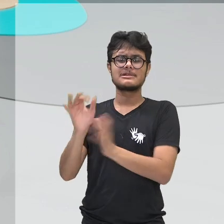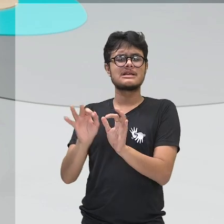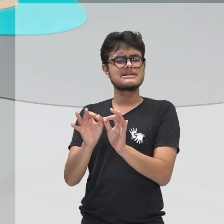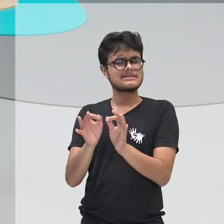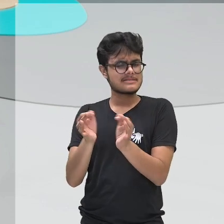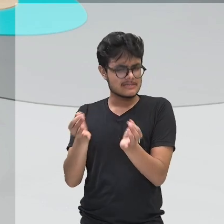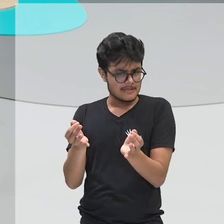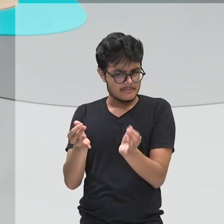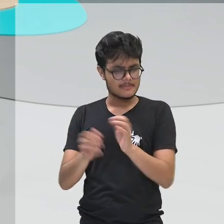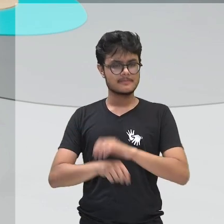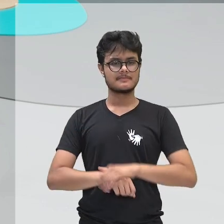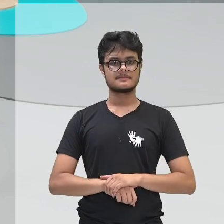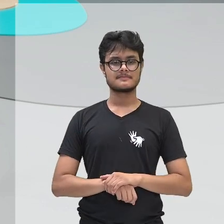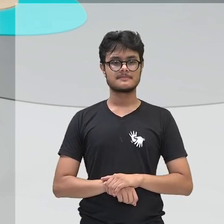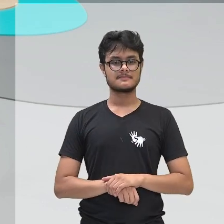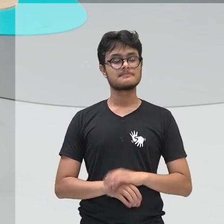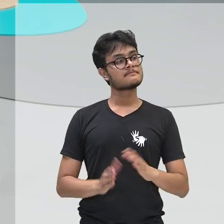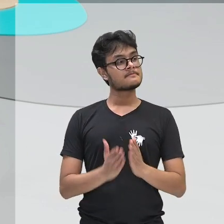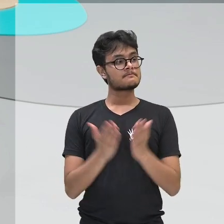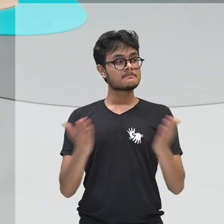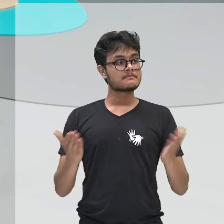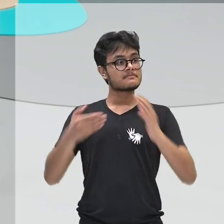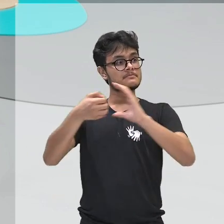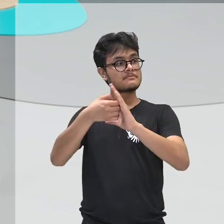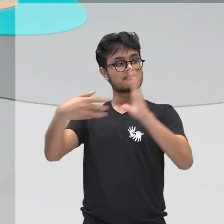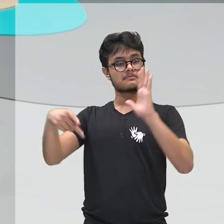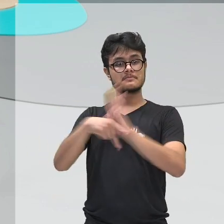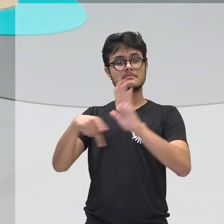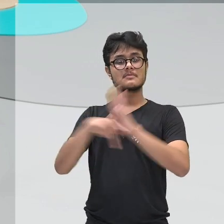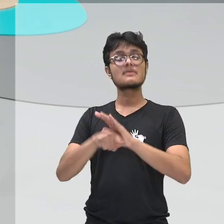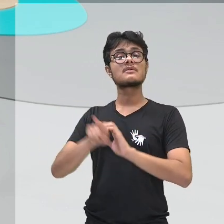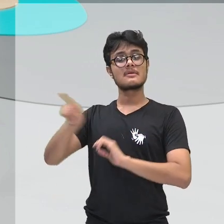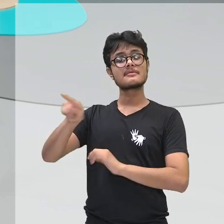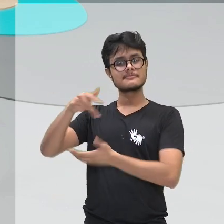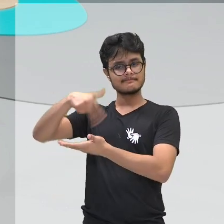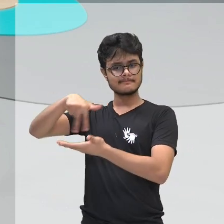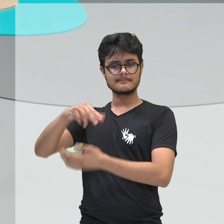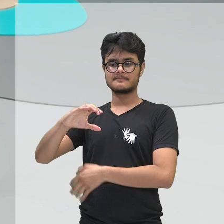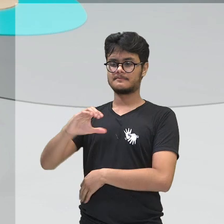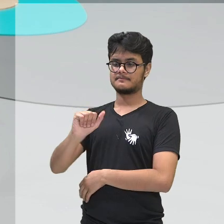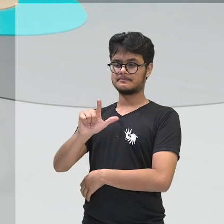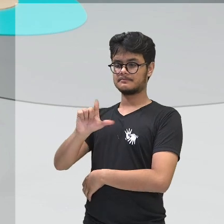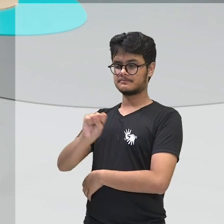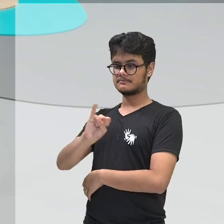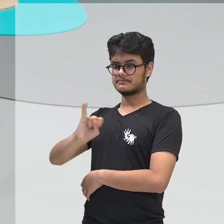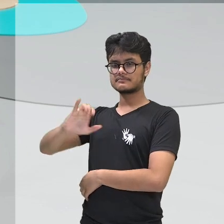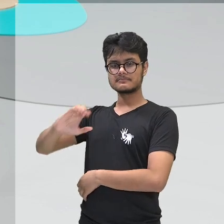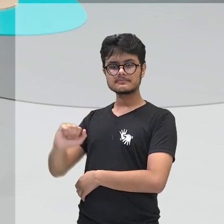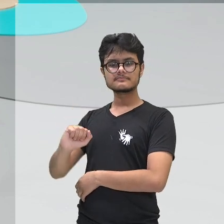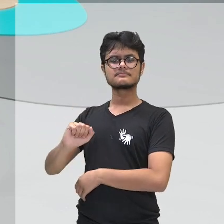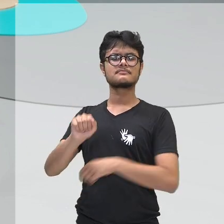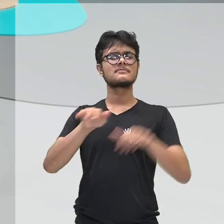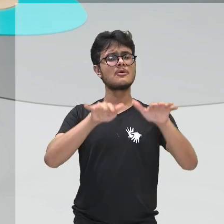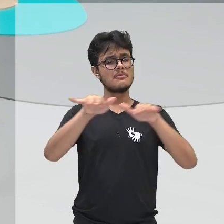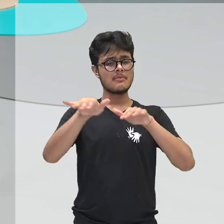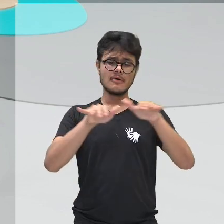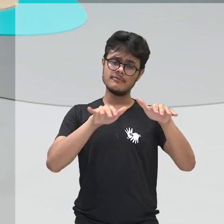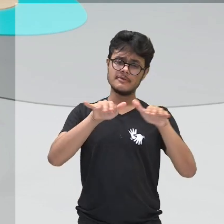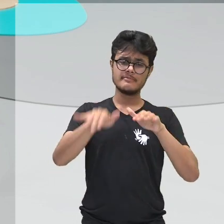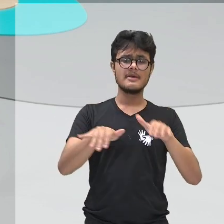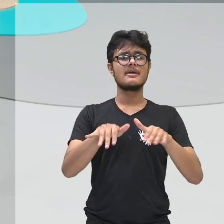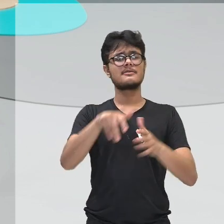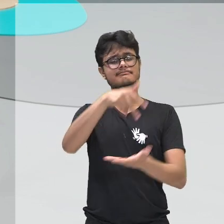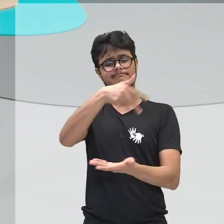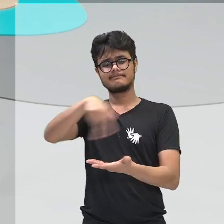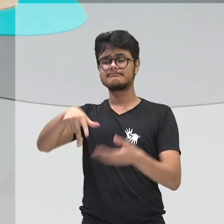nesse vídeo. E isso caracteriza o quê? Uma dança clássica, porque os passos, os movimentos, eles vão